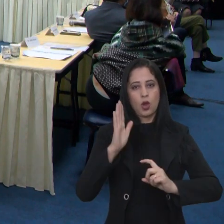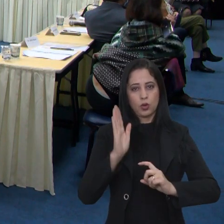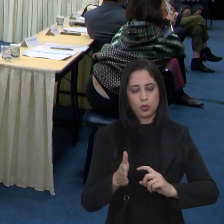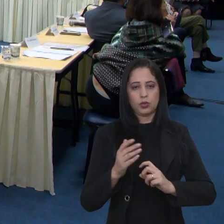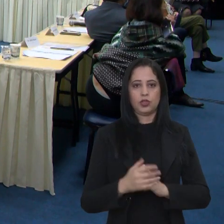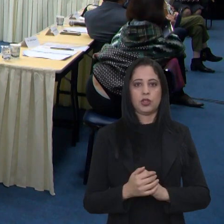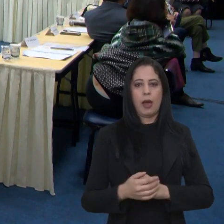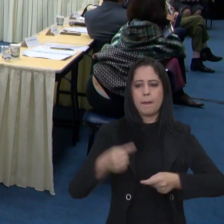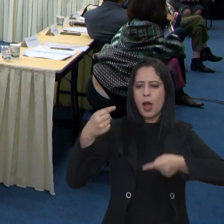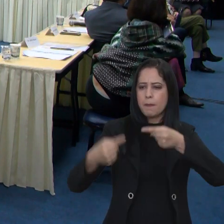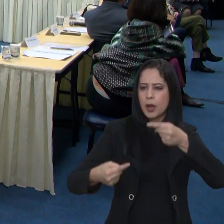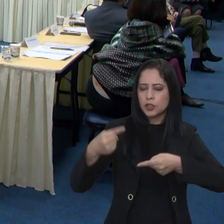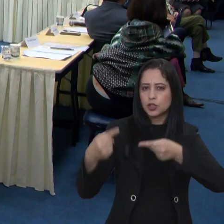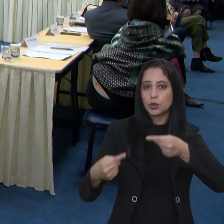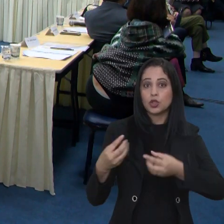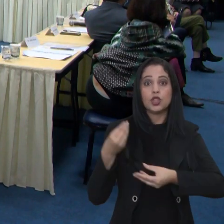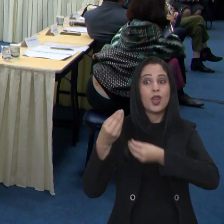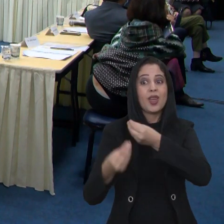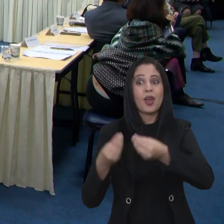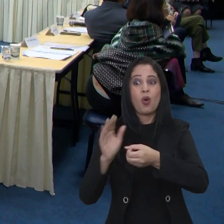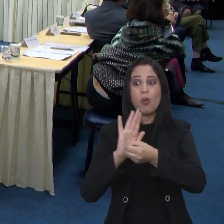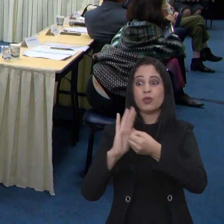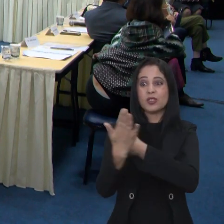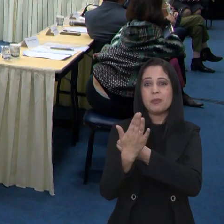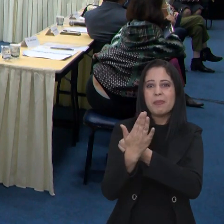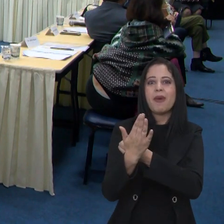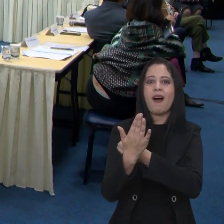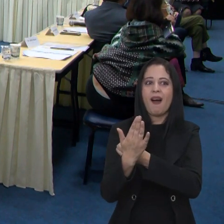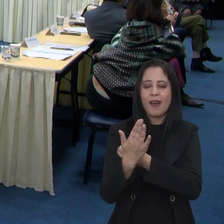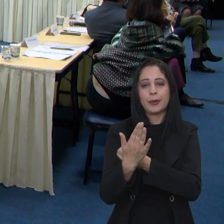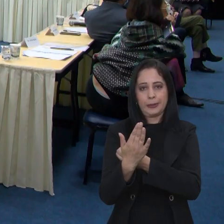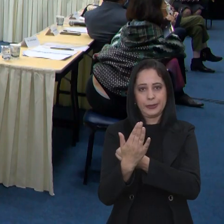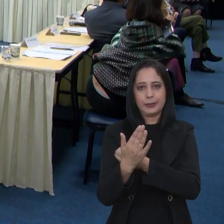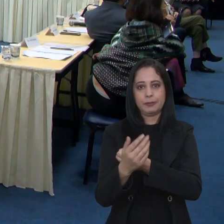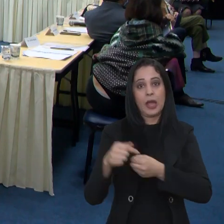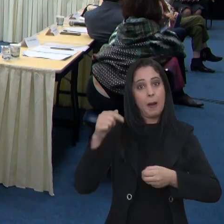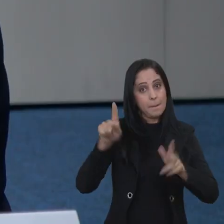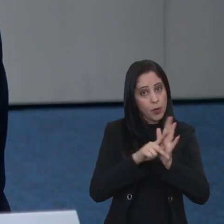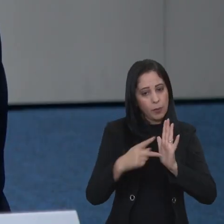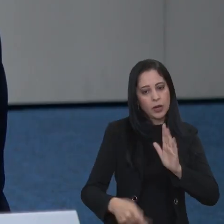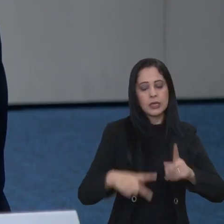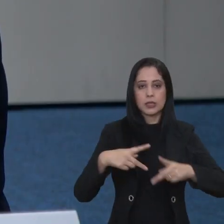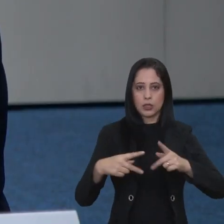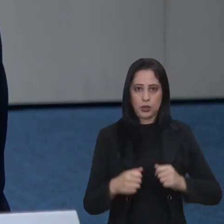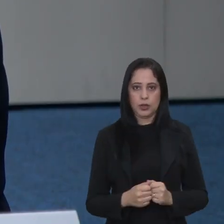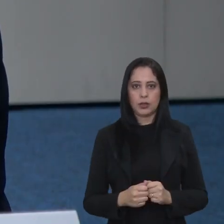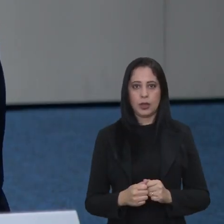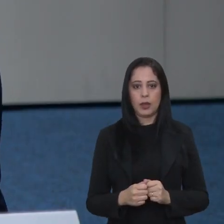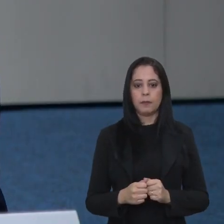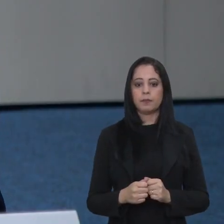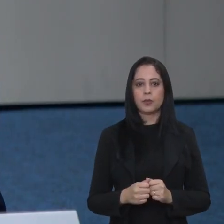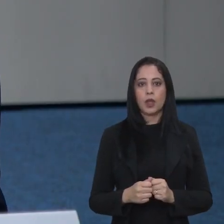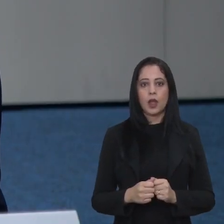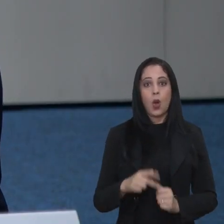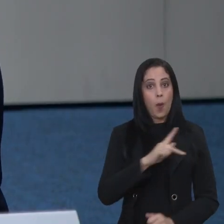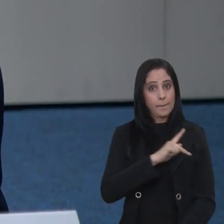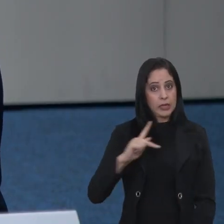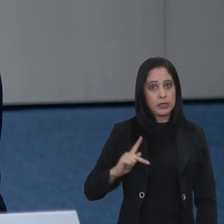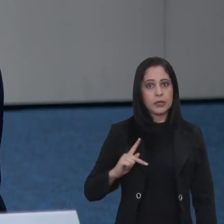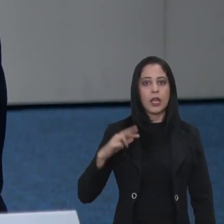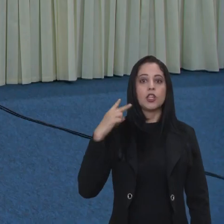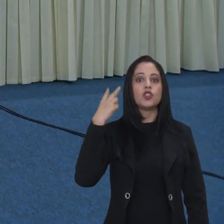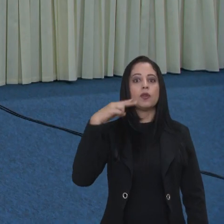para debater a situação dos bairros e moradias irregulares de São José dos Campos. O encontro foi presidido pelo vereador